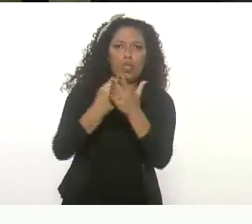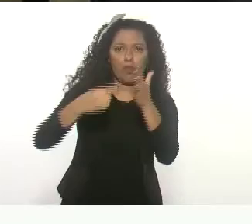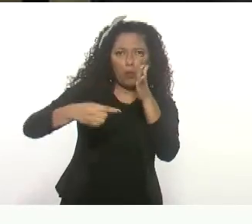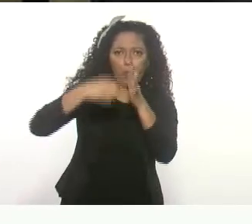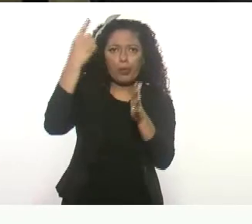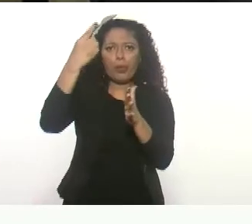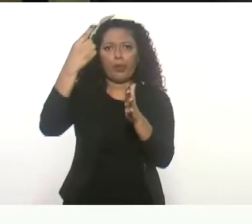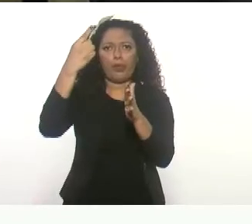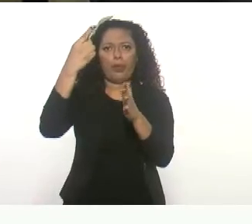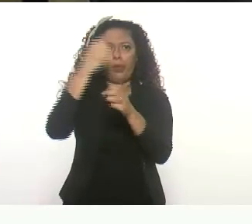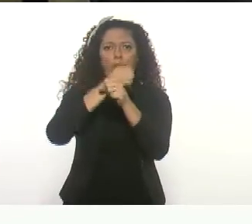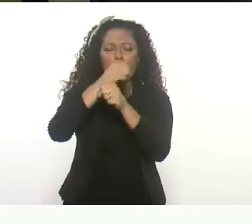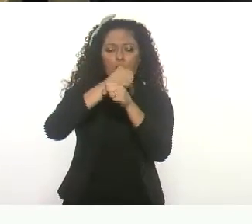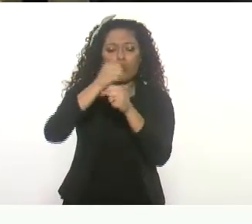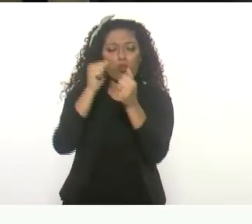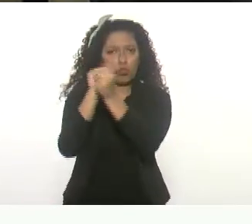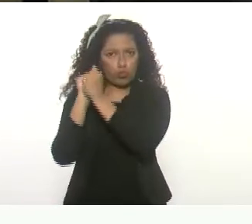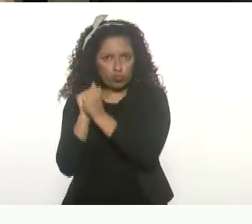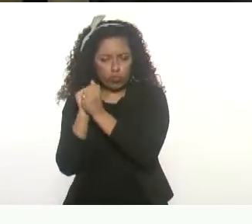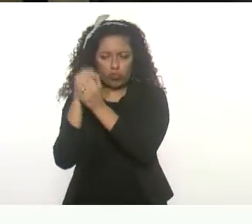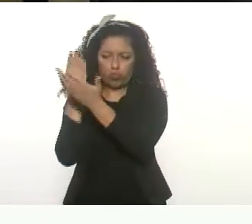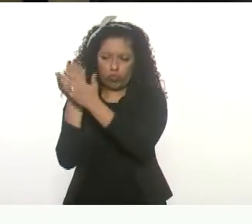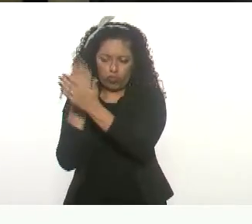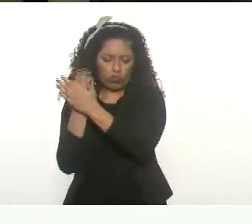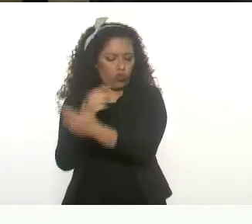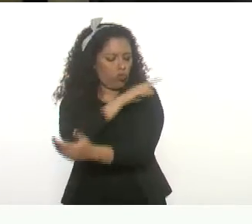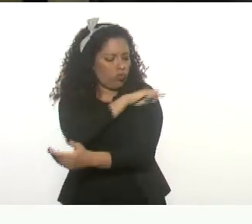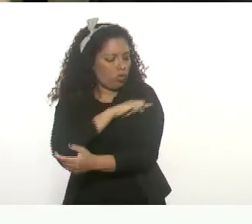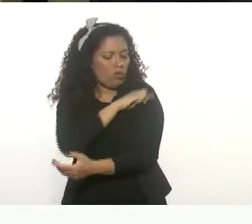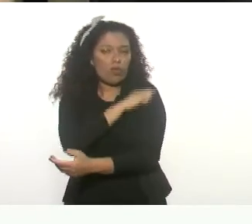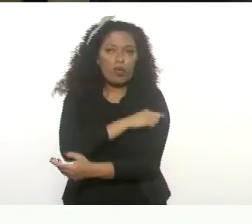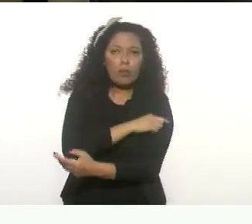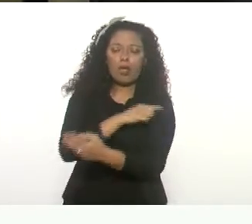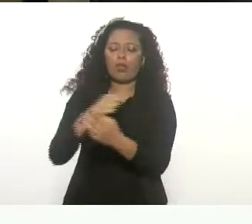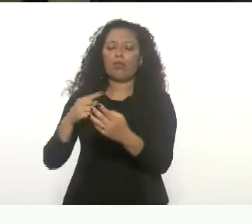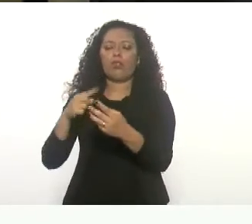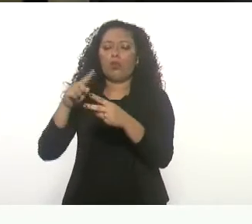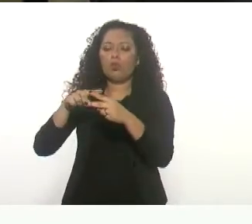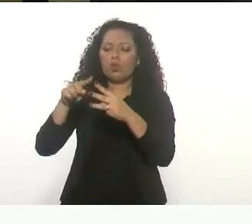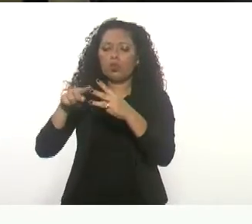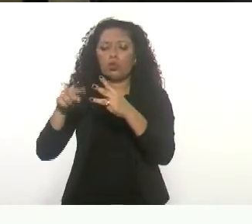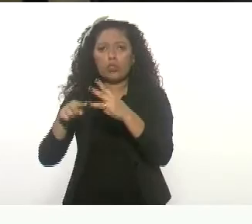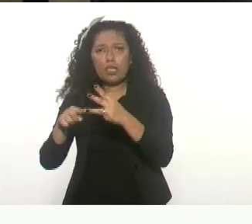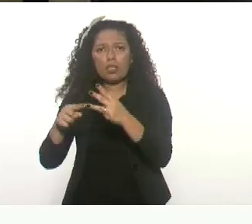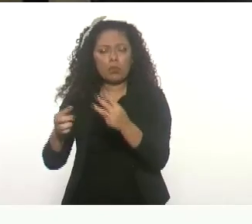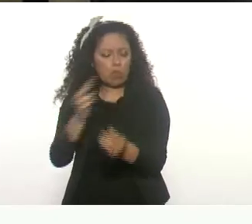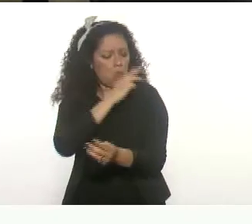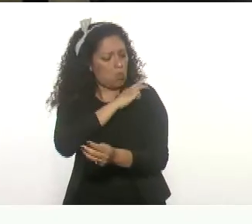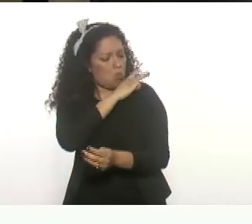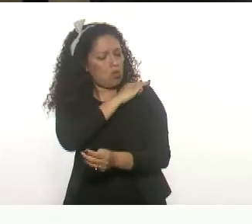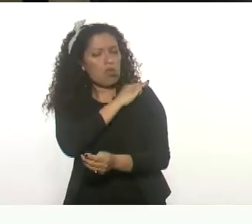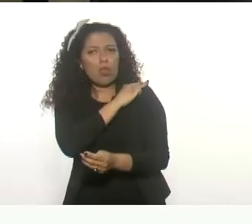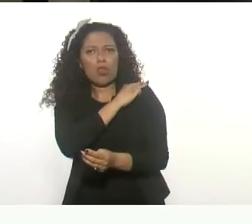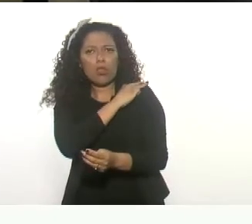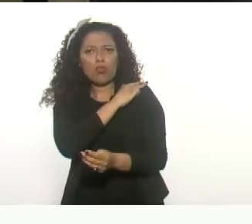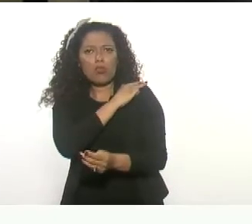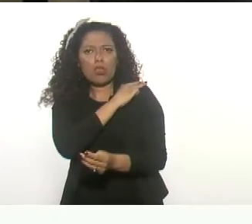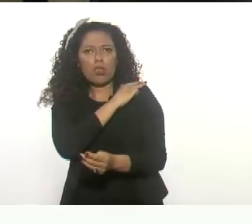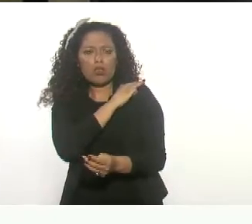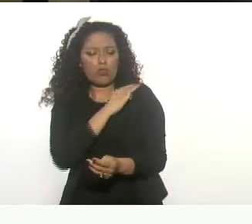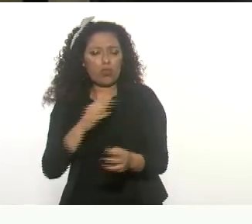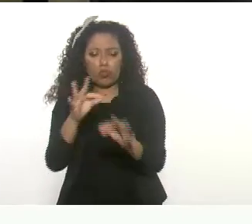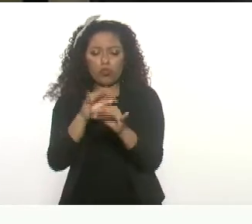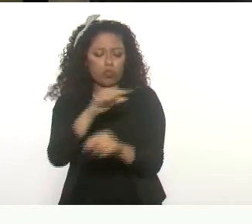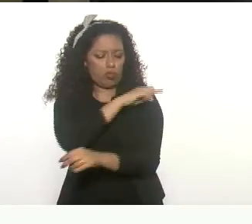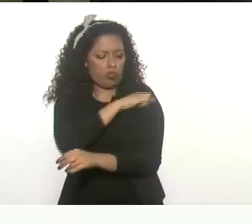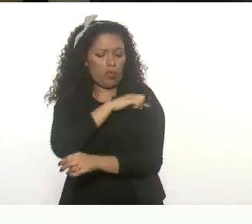fazia enfermagem junto. O segundo ano, enfermagem junto. E o terceiro ano, enfermagem junto. Ou seja, quando eu concluí o meu ensino médio,